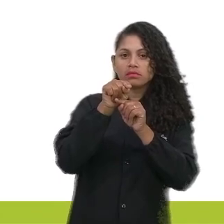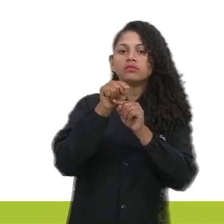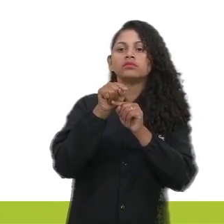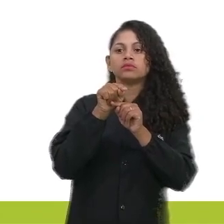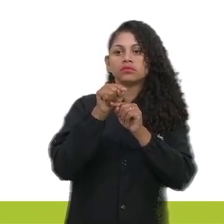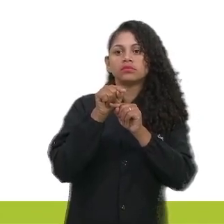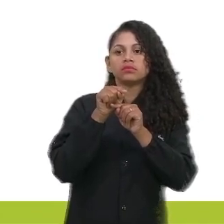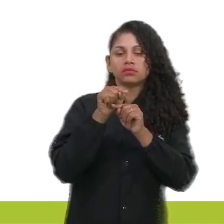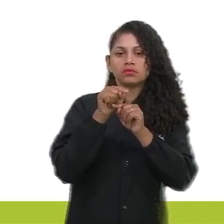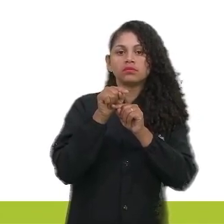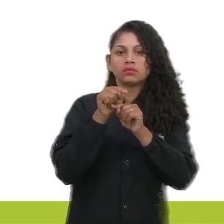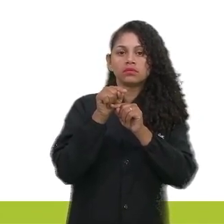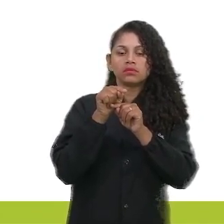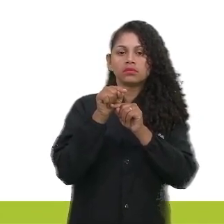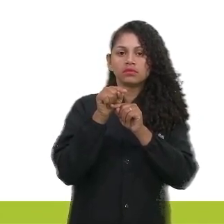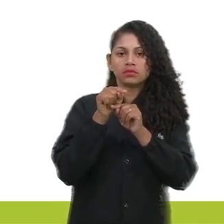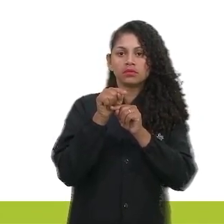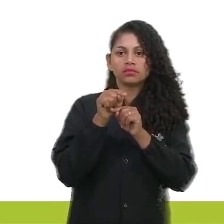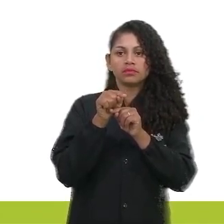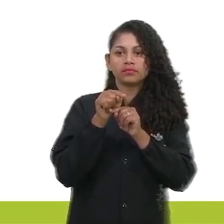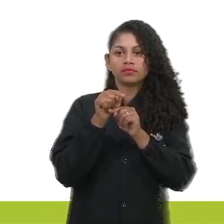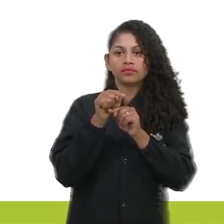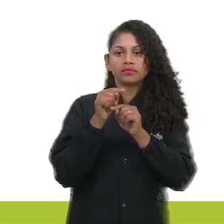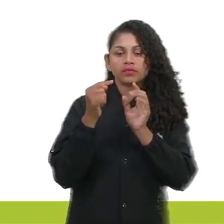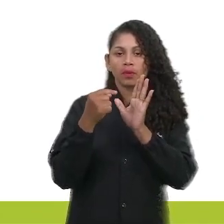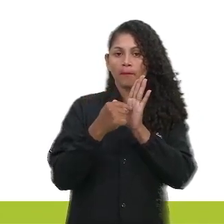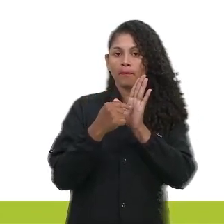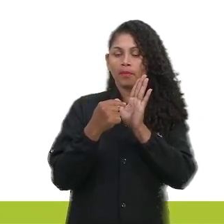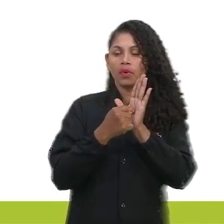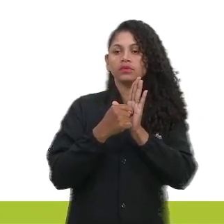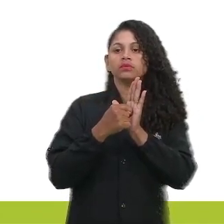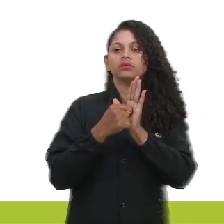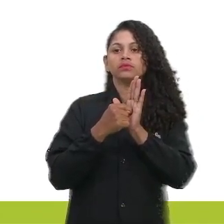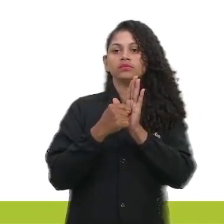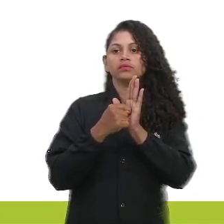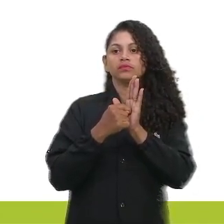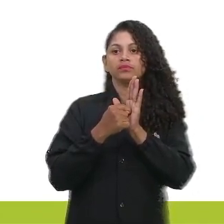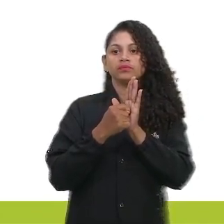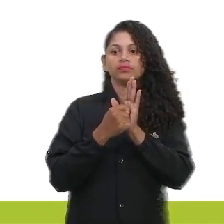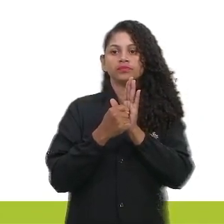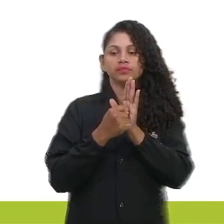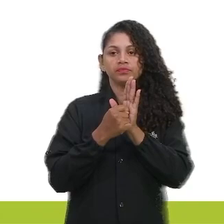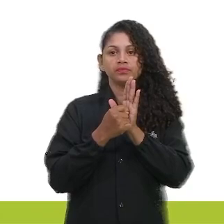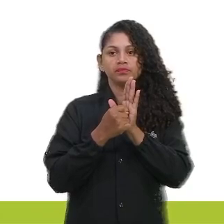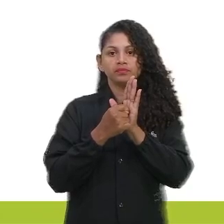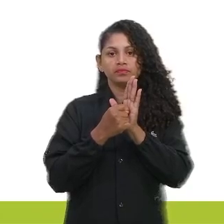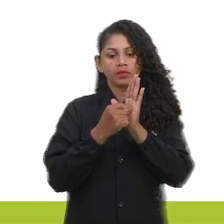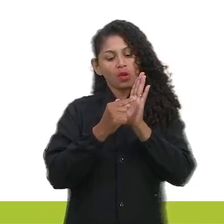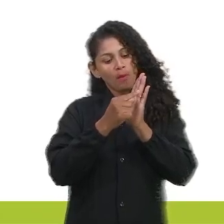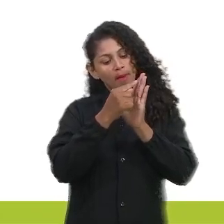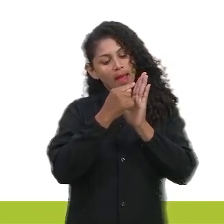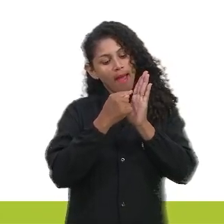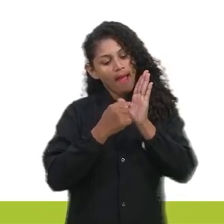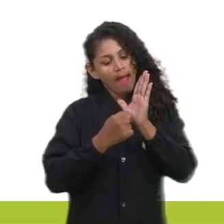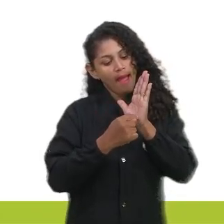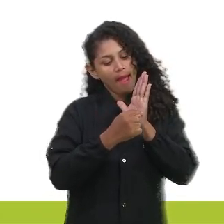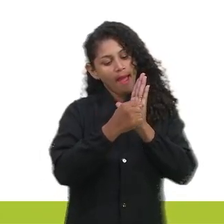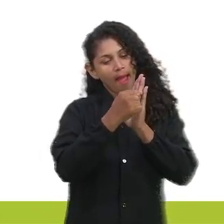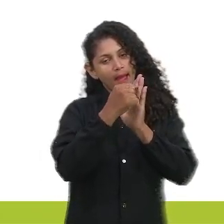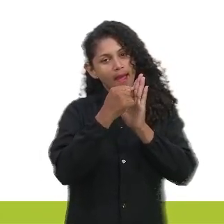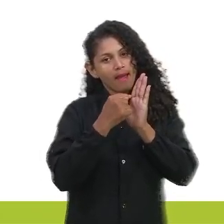um ponto fixo que eu aqui denominei O. E a partir desse ponto fixo,